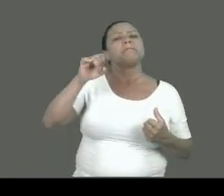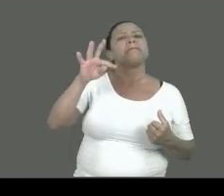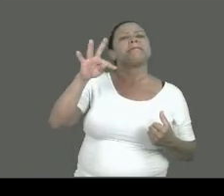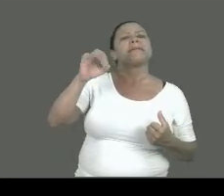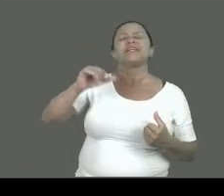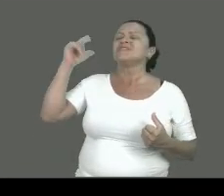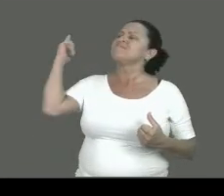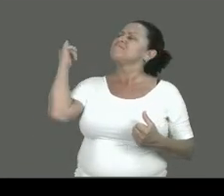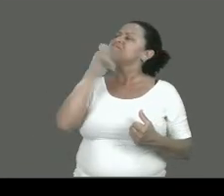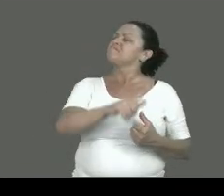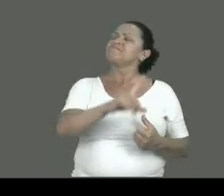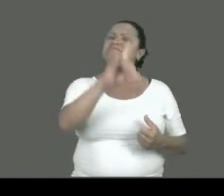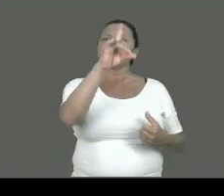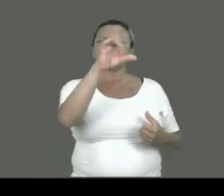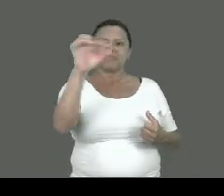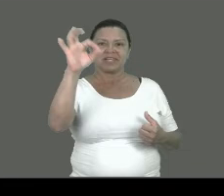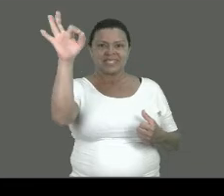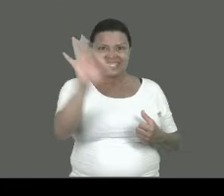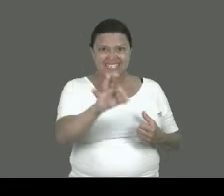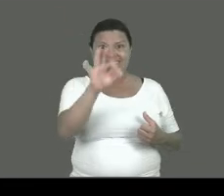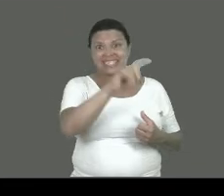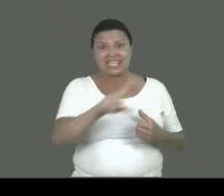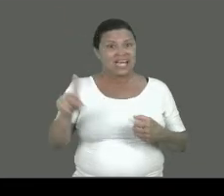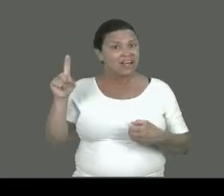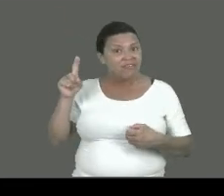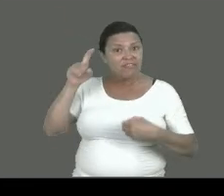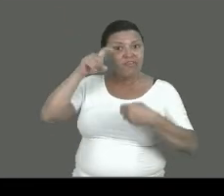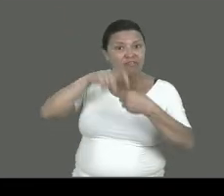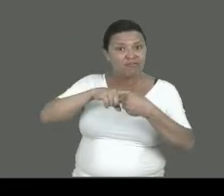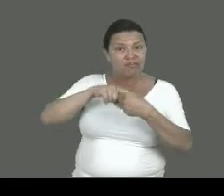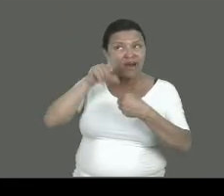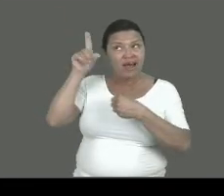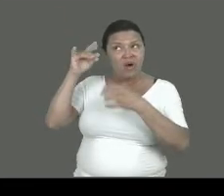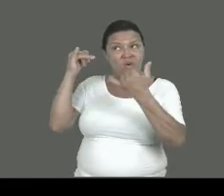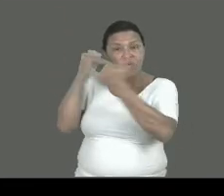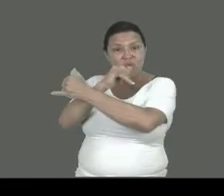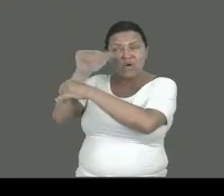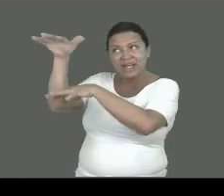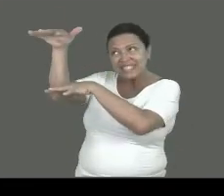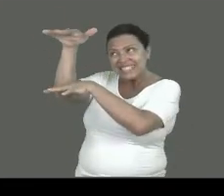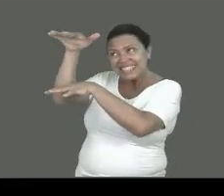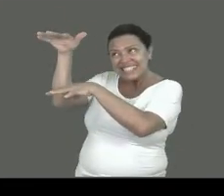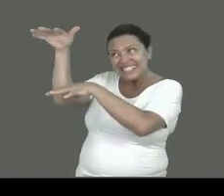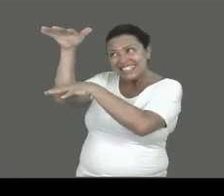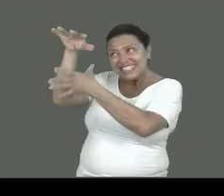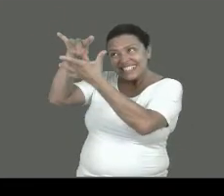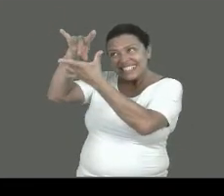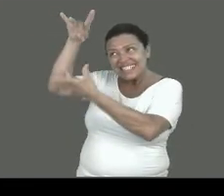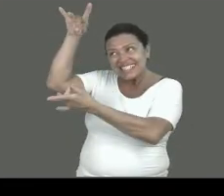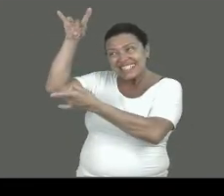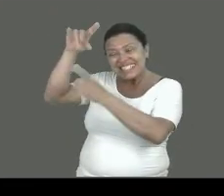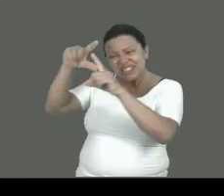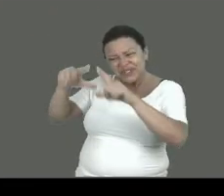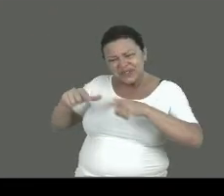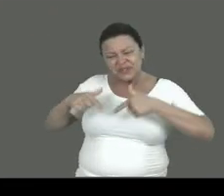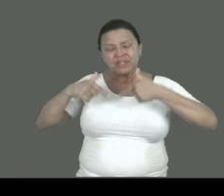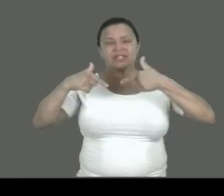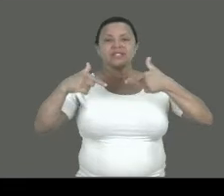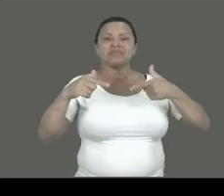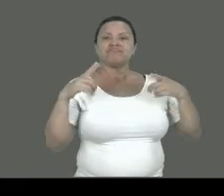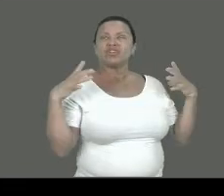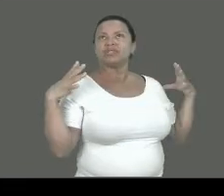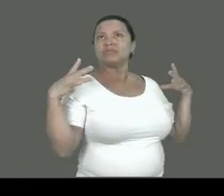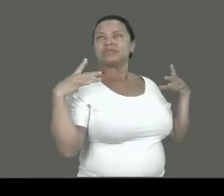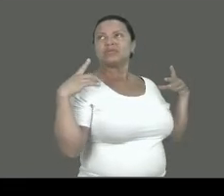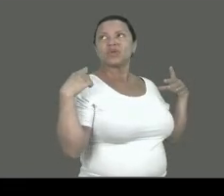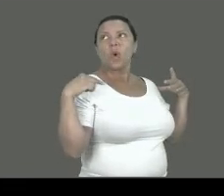conseguiram alcançá-la, que voltarão agora à erraticidade, não necessariamente numa condição angelical,